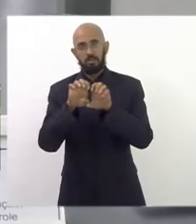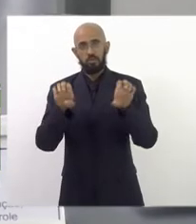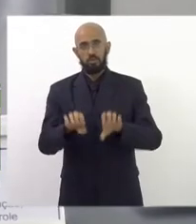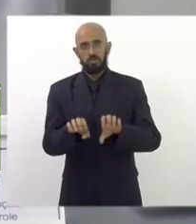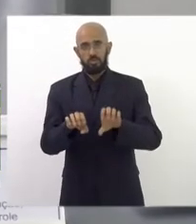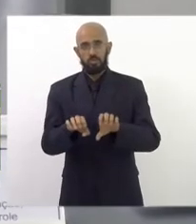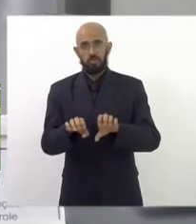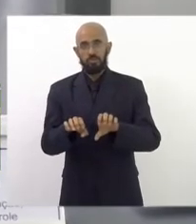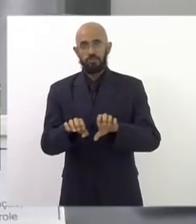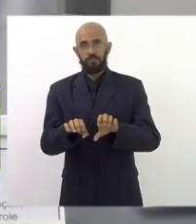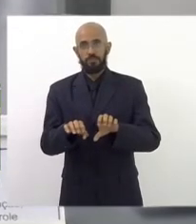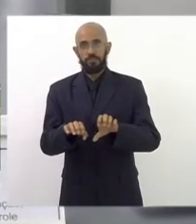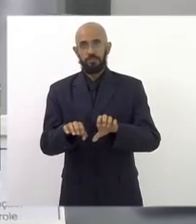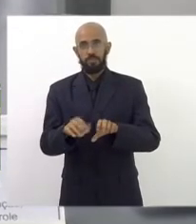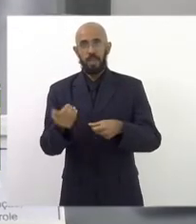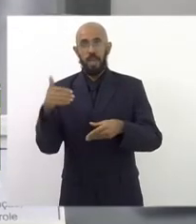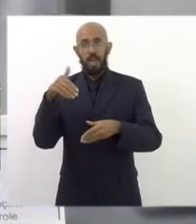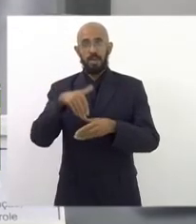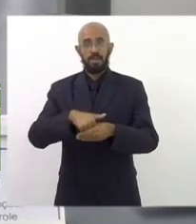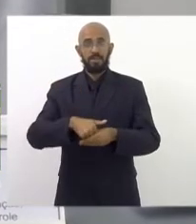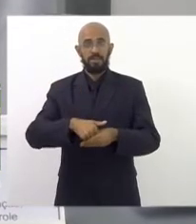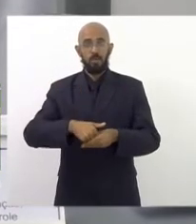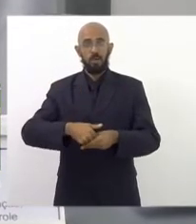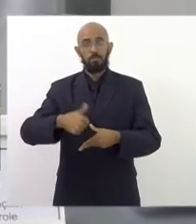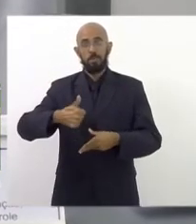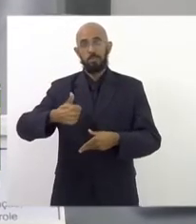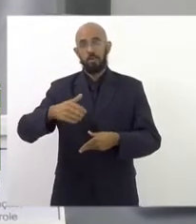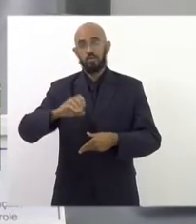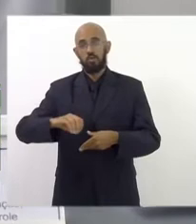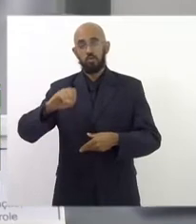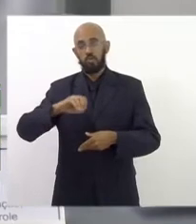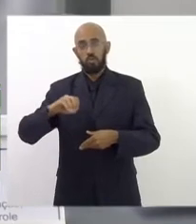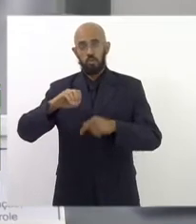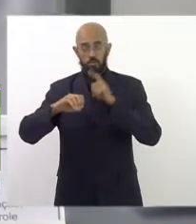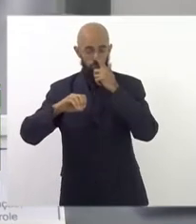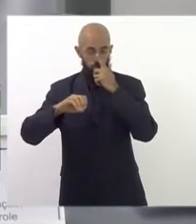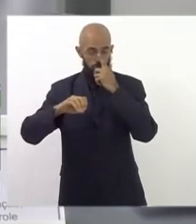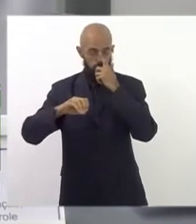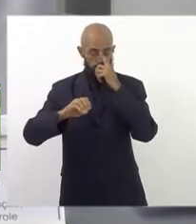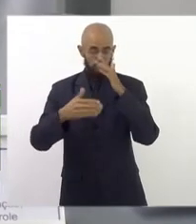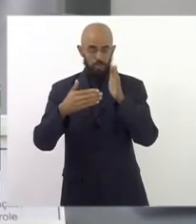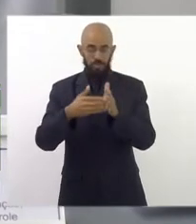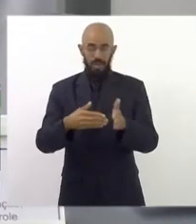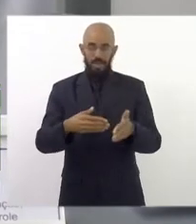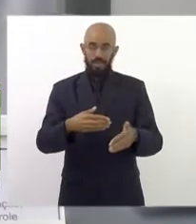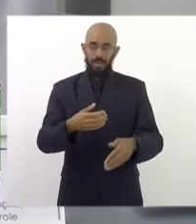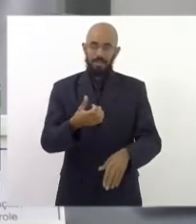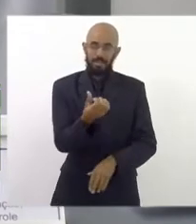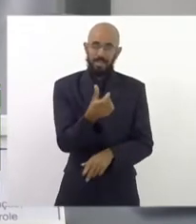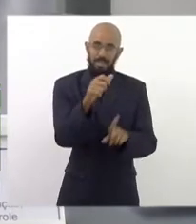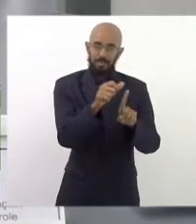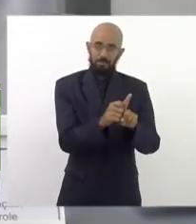dia útil, o primeiro domingo de outubro. Então, nós temos 6 meses até as eleições e 9 meses para acabar o